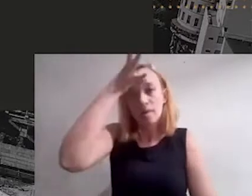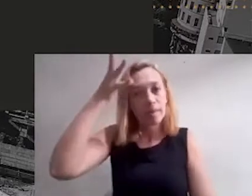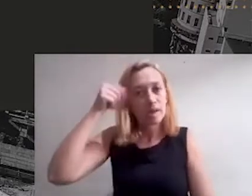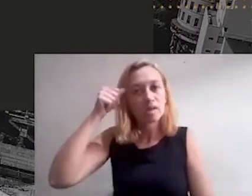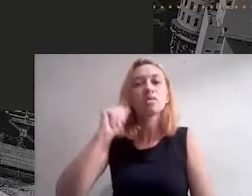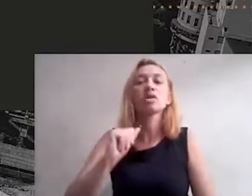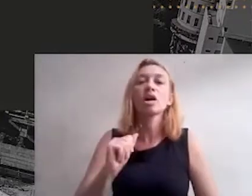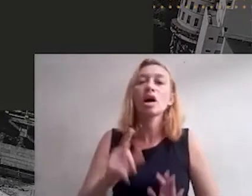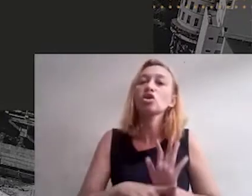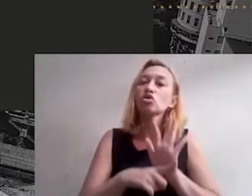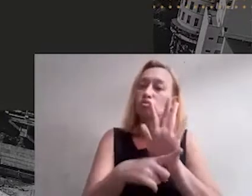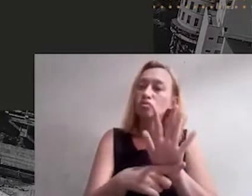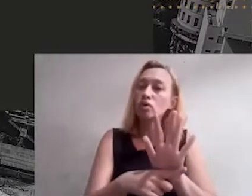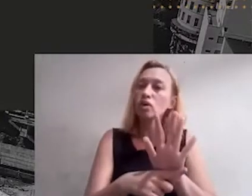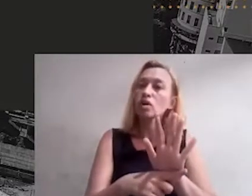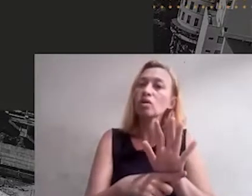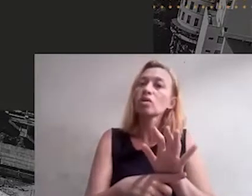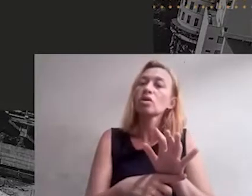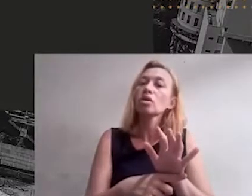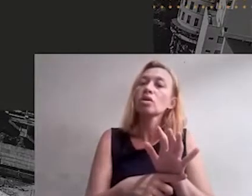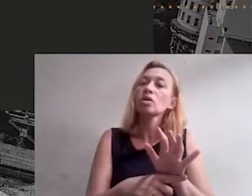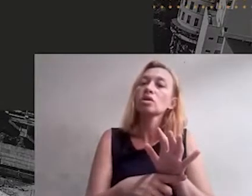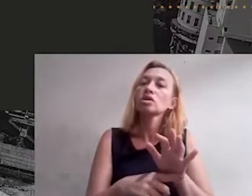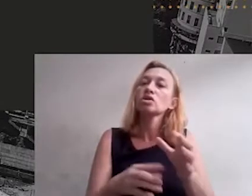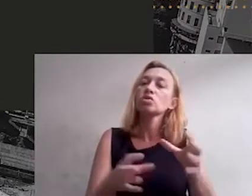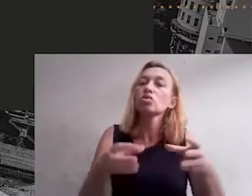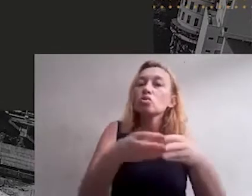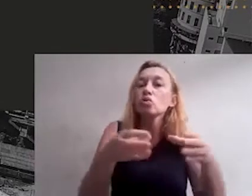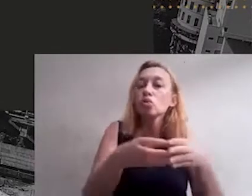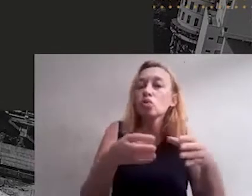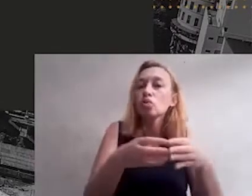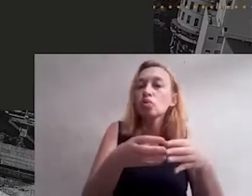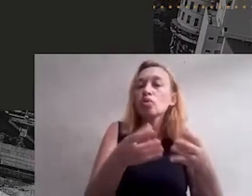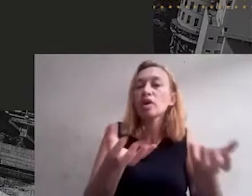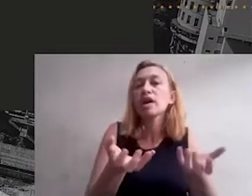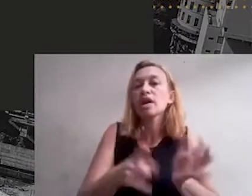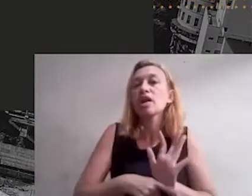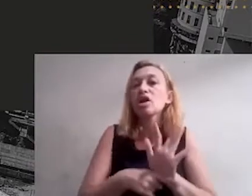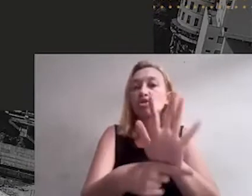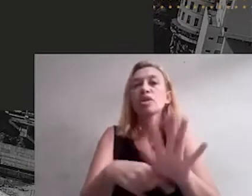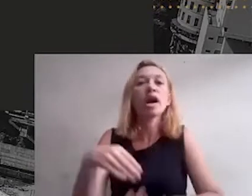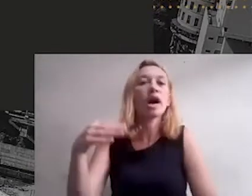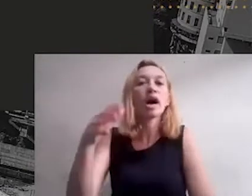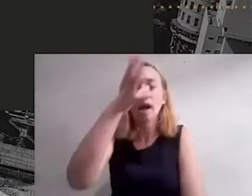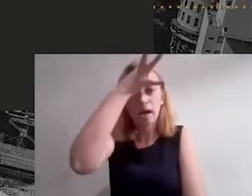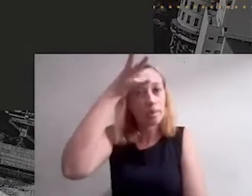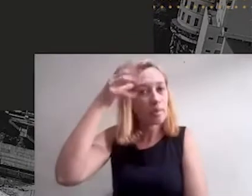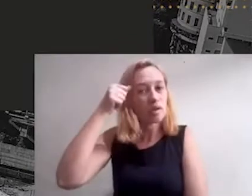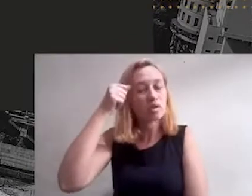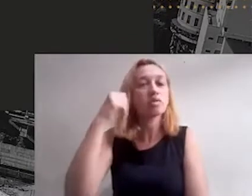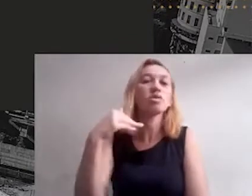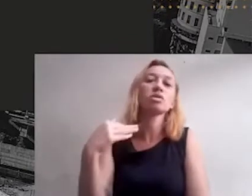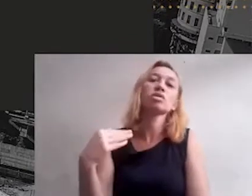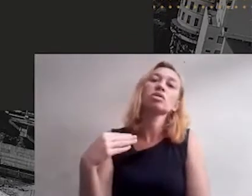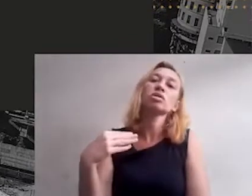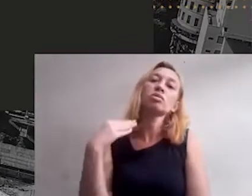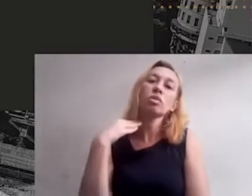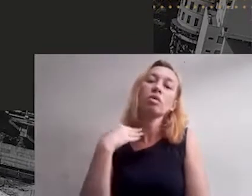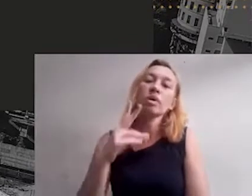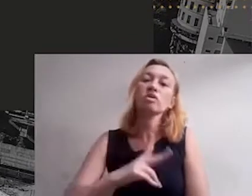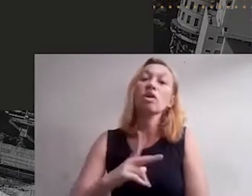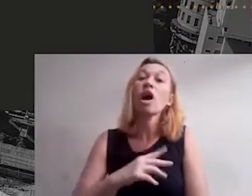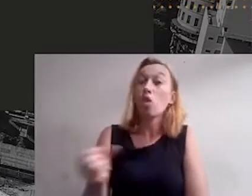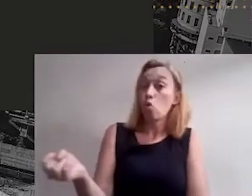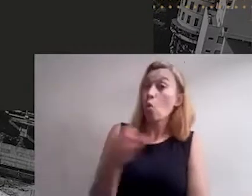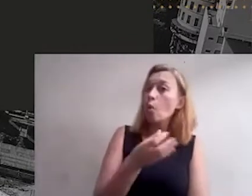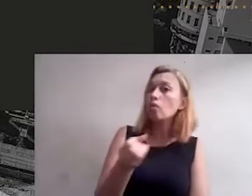Tivemos um conjunto de CEOs fazendo manifestações com tamanha contundência. Então, isso é algo novo. E